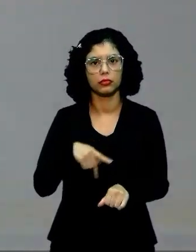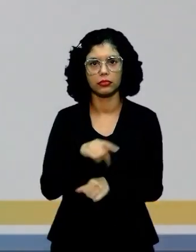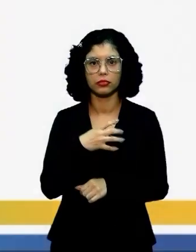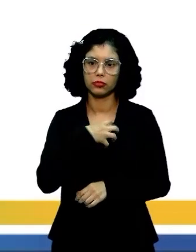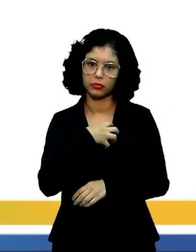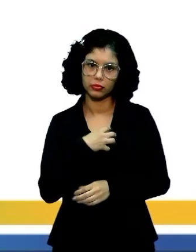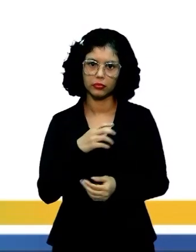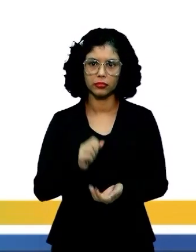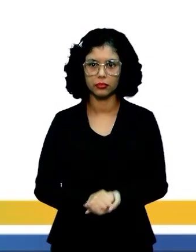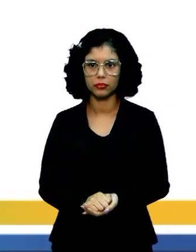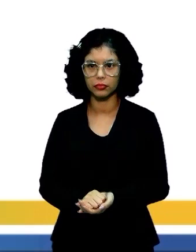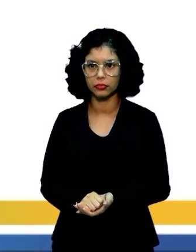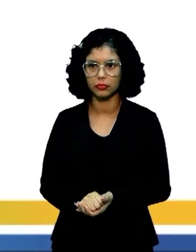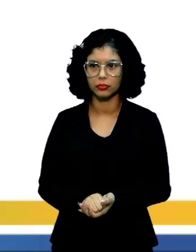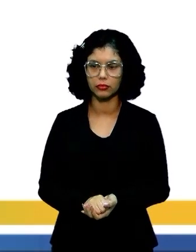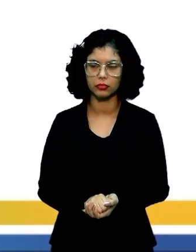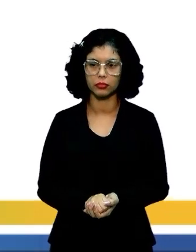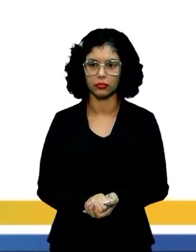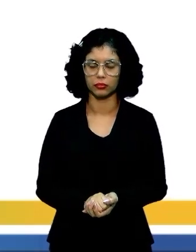momento.